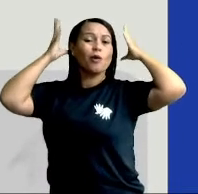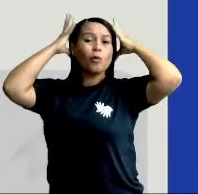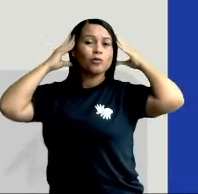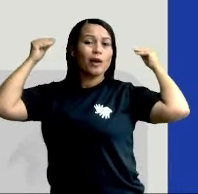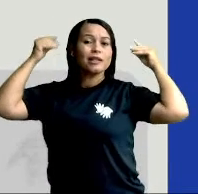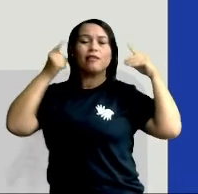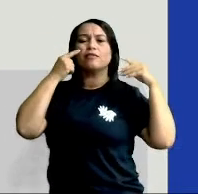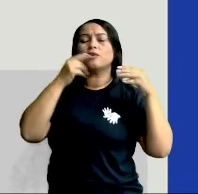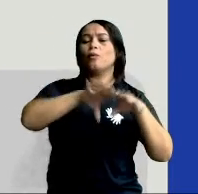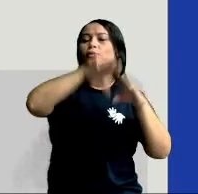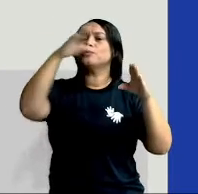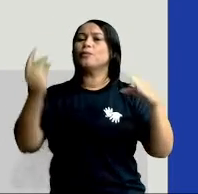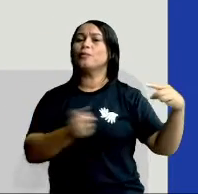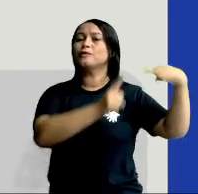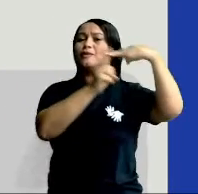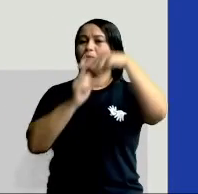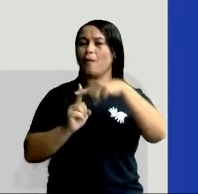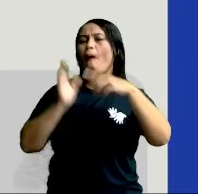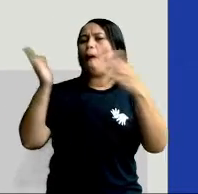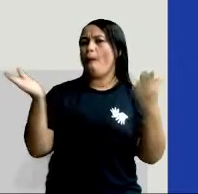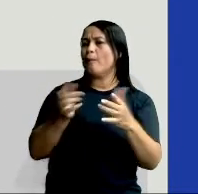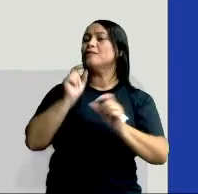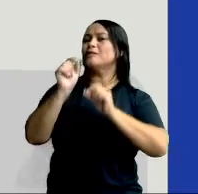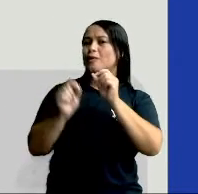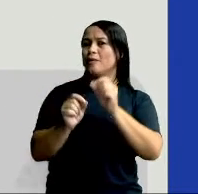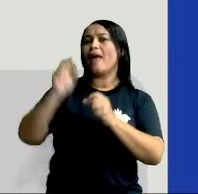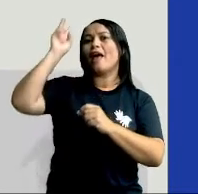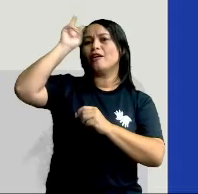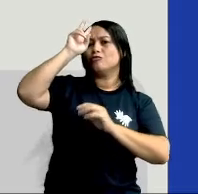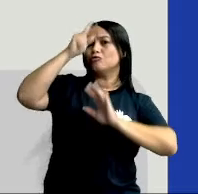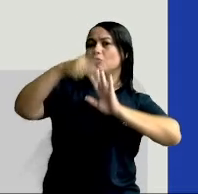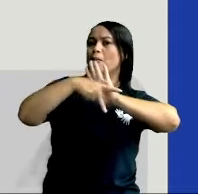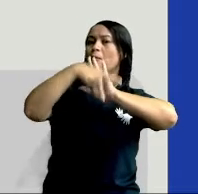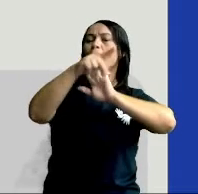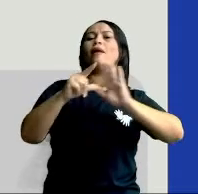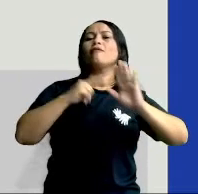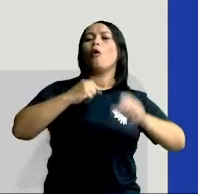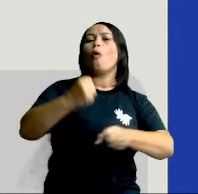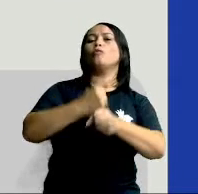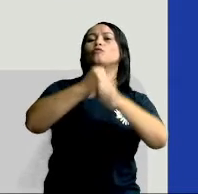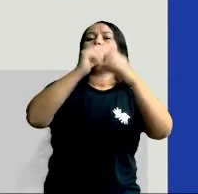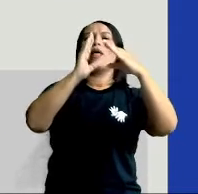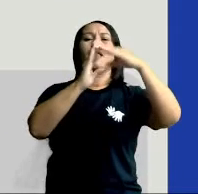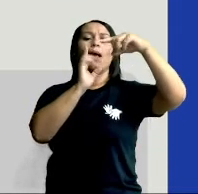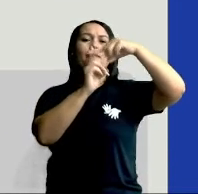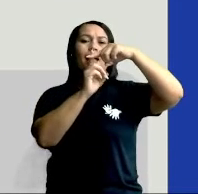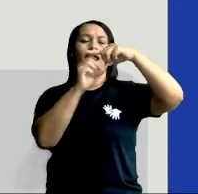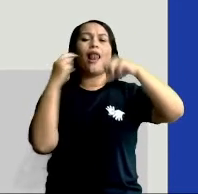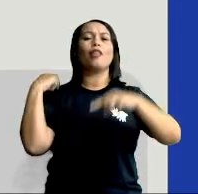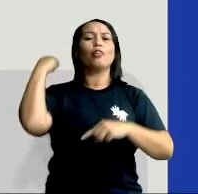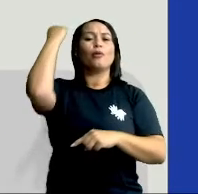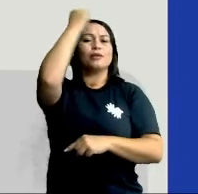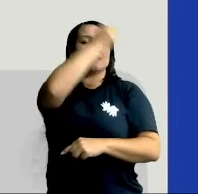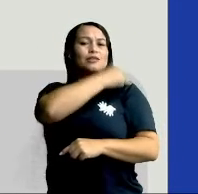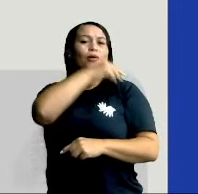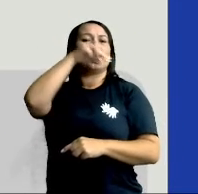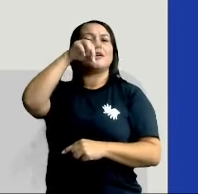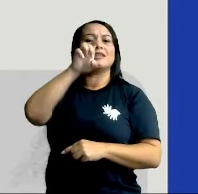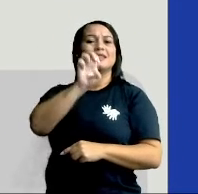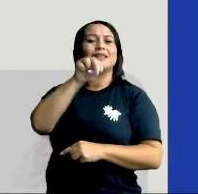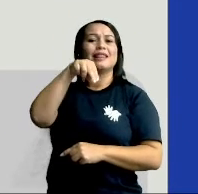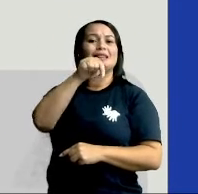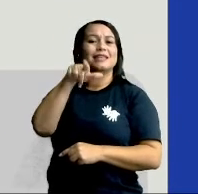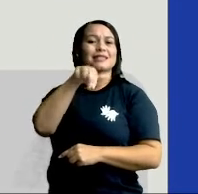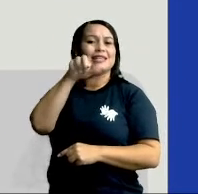é considerado patrimônio histórico e lá foi construída a Capela Nossa Senhora de Nazaré, uma promessa feita